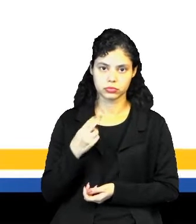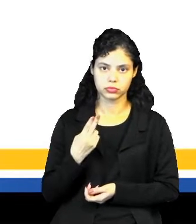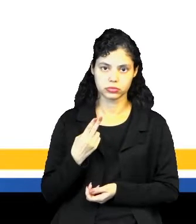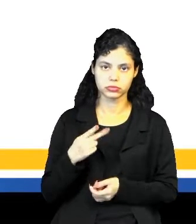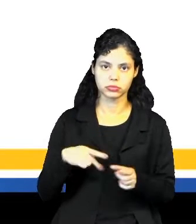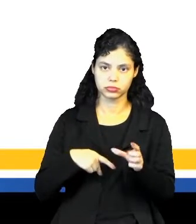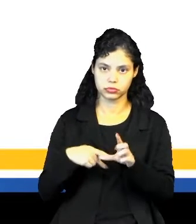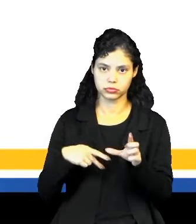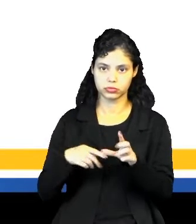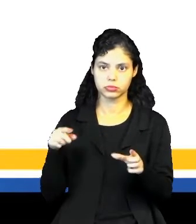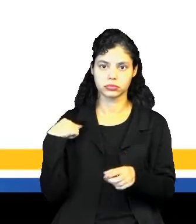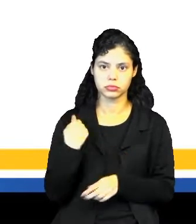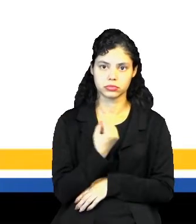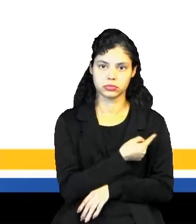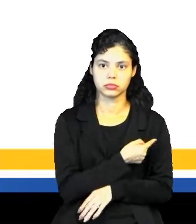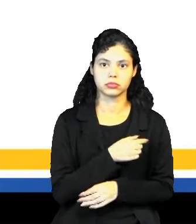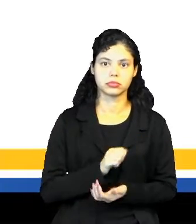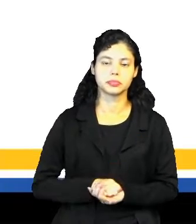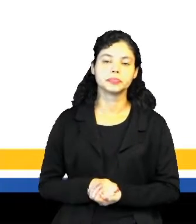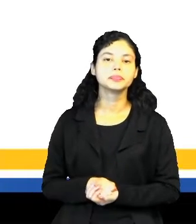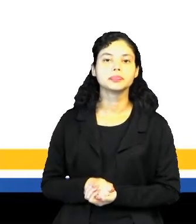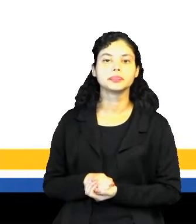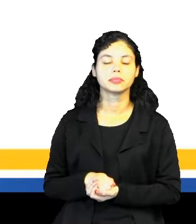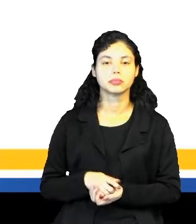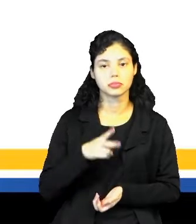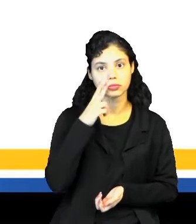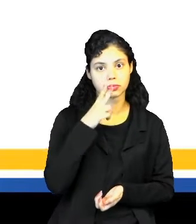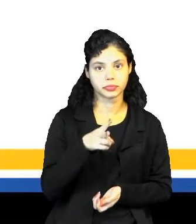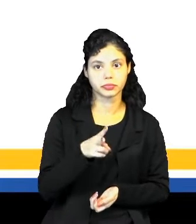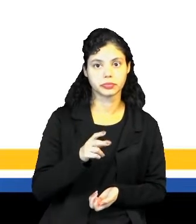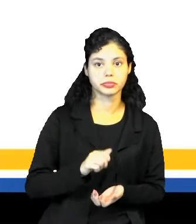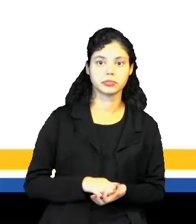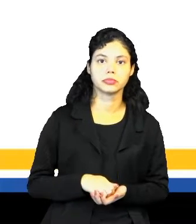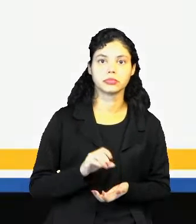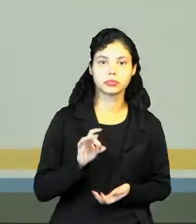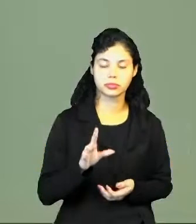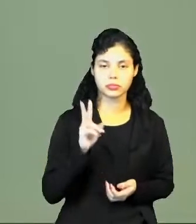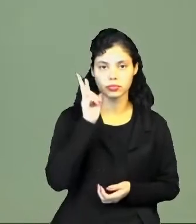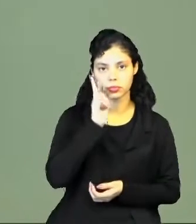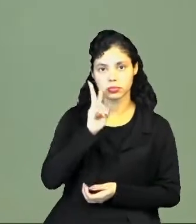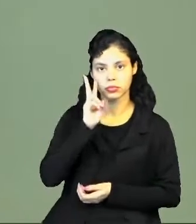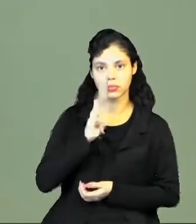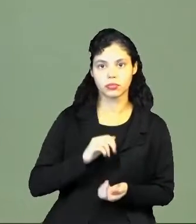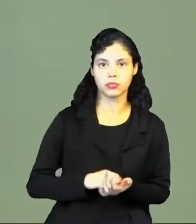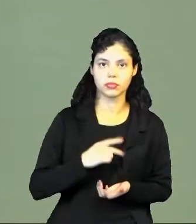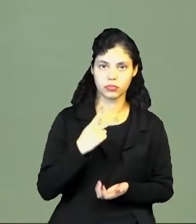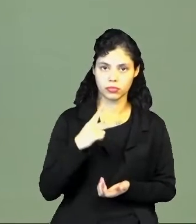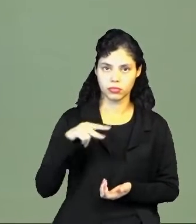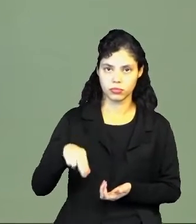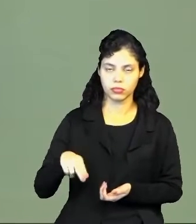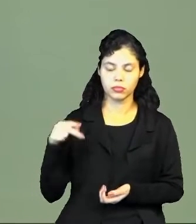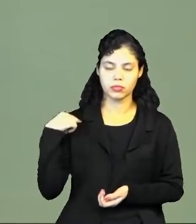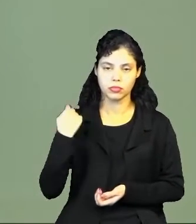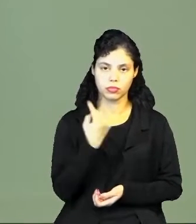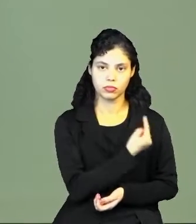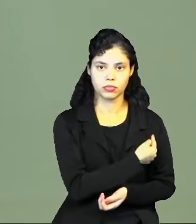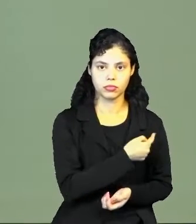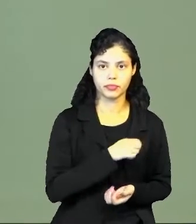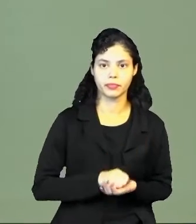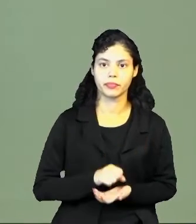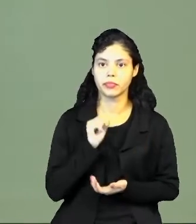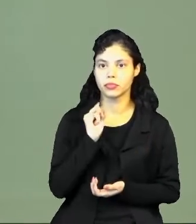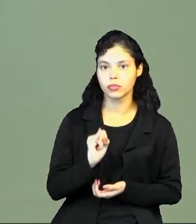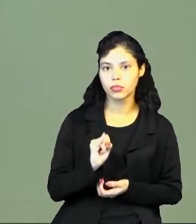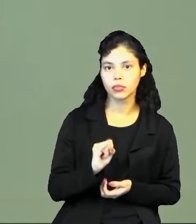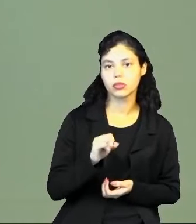do plural, nós. Olha só, viram os elementos relembrados aí? Pronome eu e nós. Se